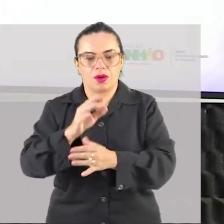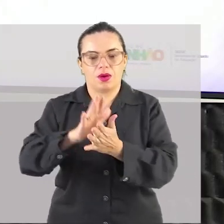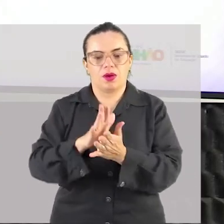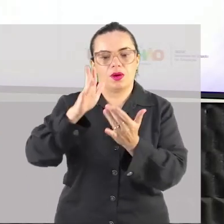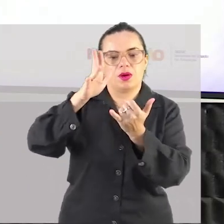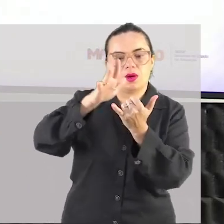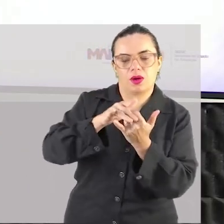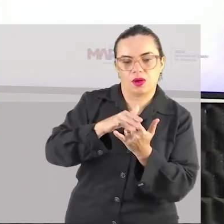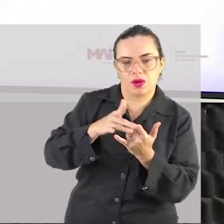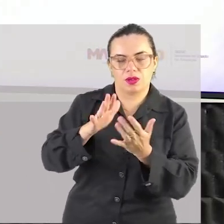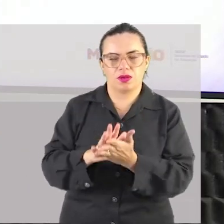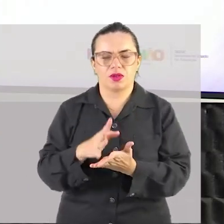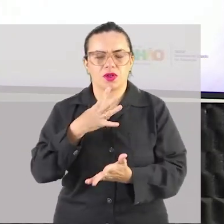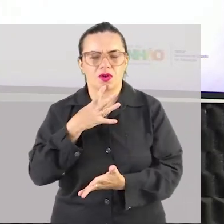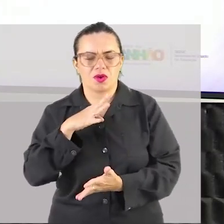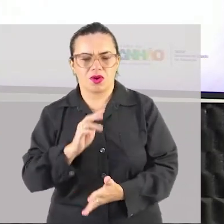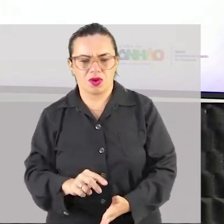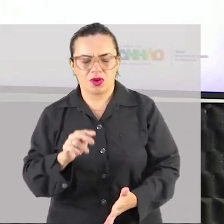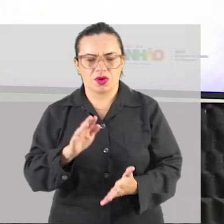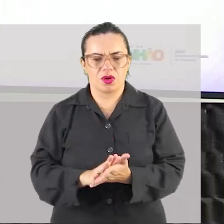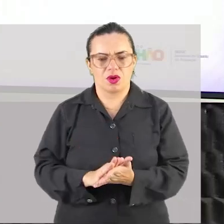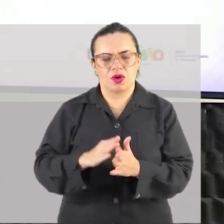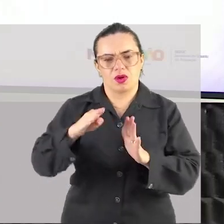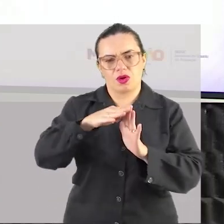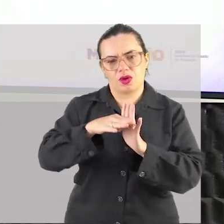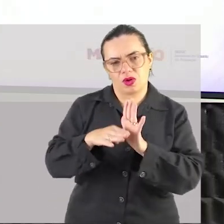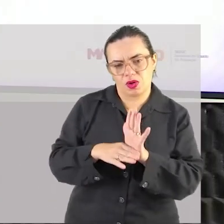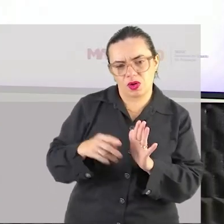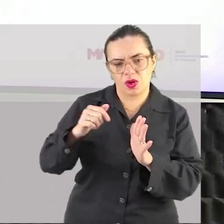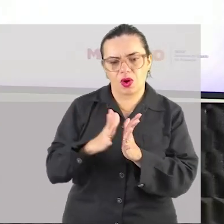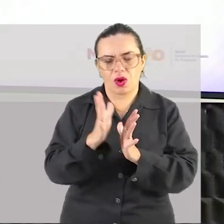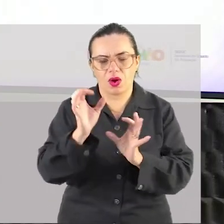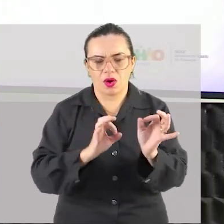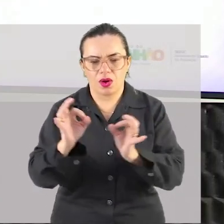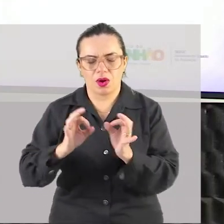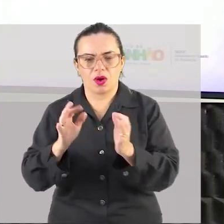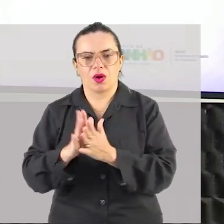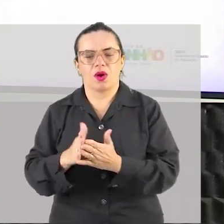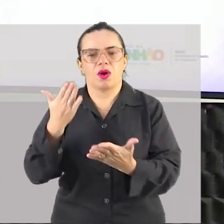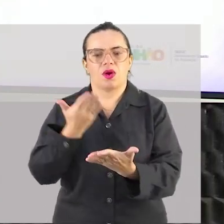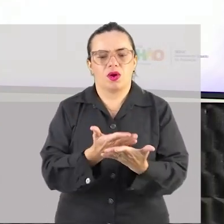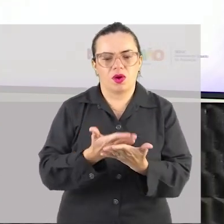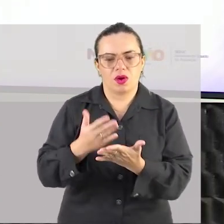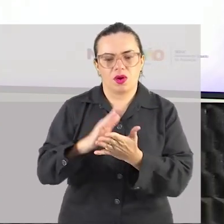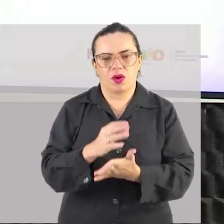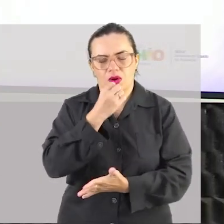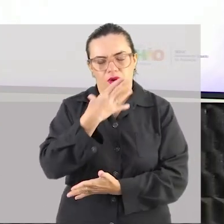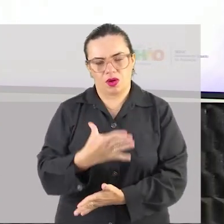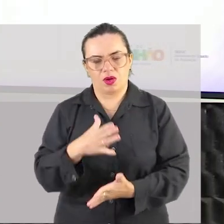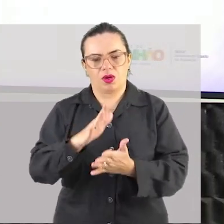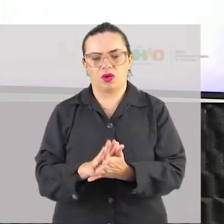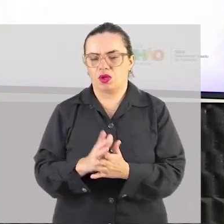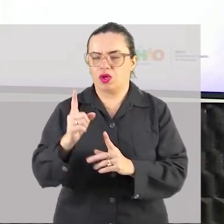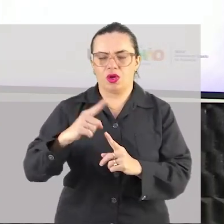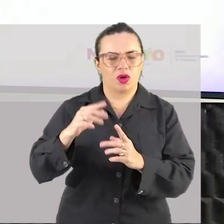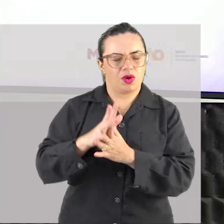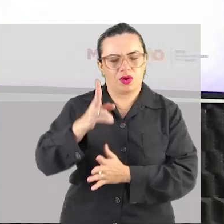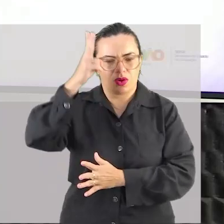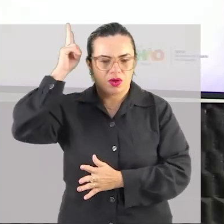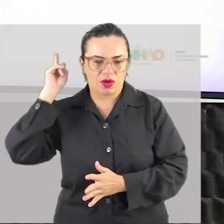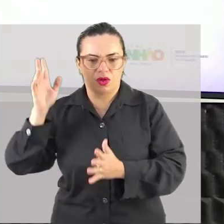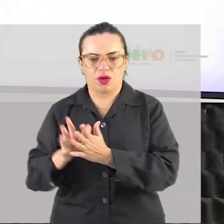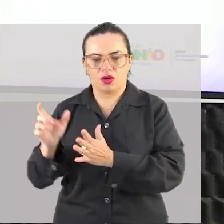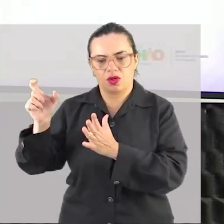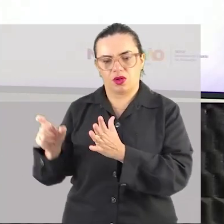você não conhece esse canal, dá uma voltinha aí nas nossas playlists, você vai ver que tem muito material bom para você que está se preparando para os vestibulares. Olha só, eu sou o